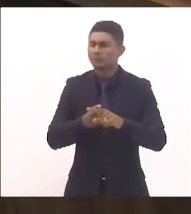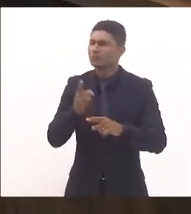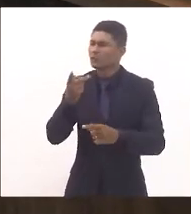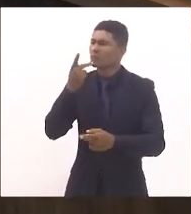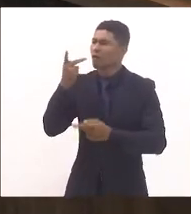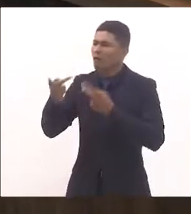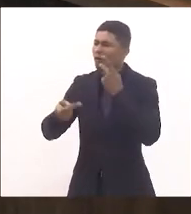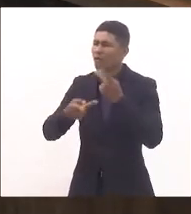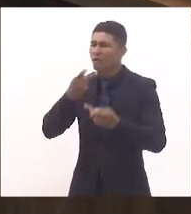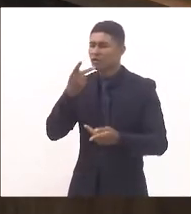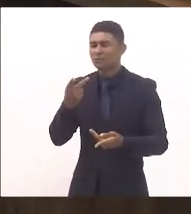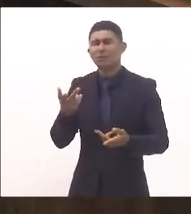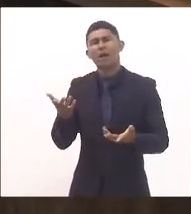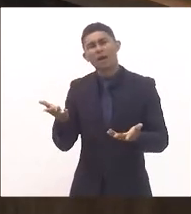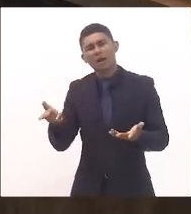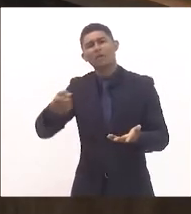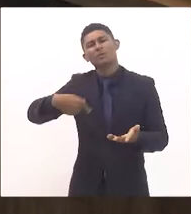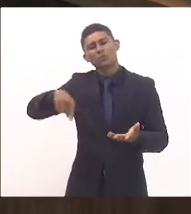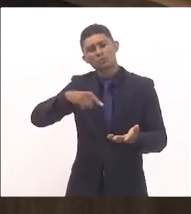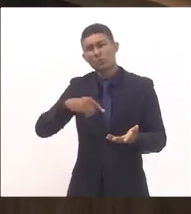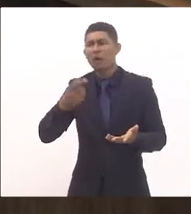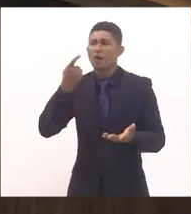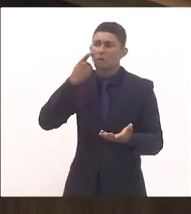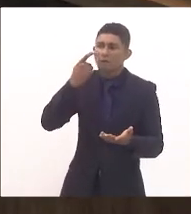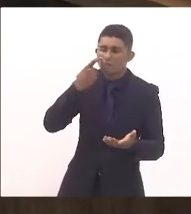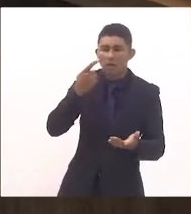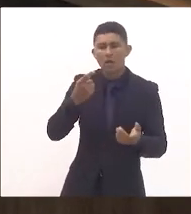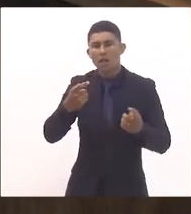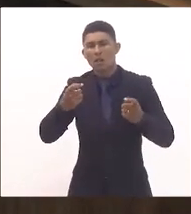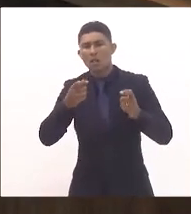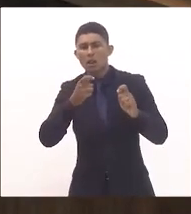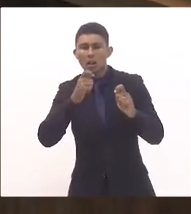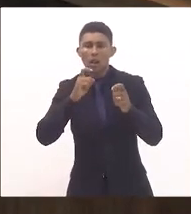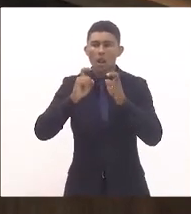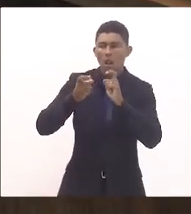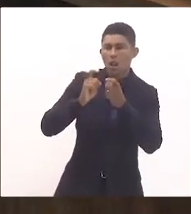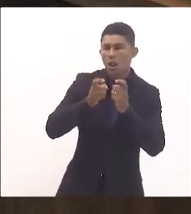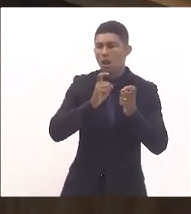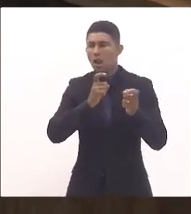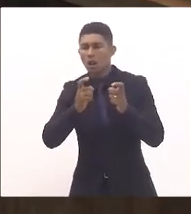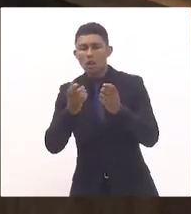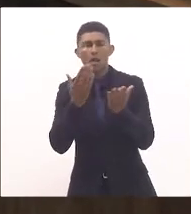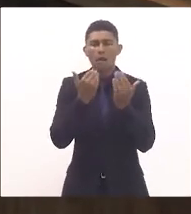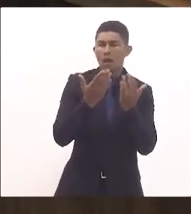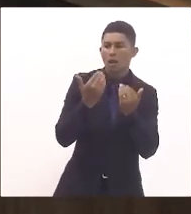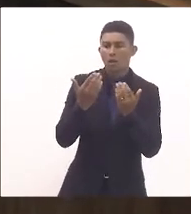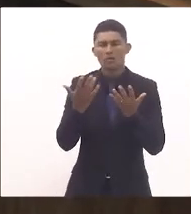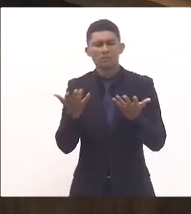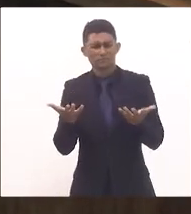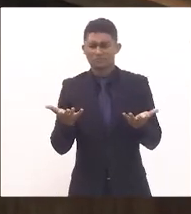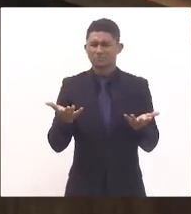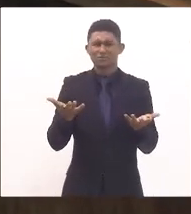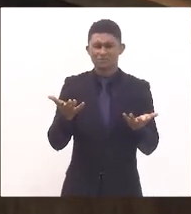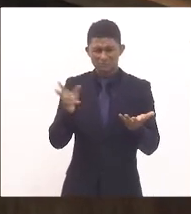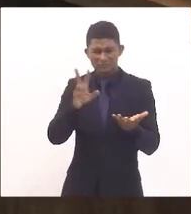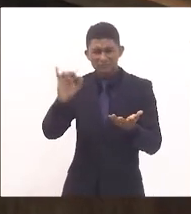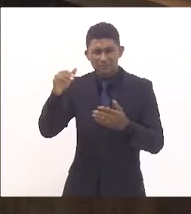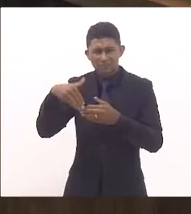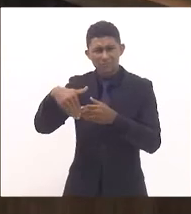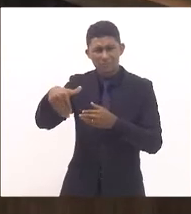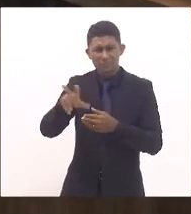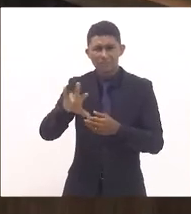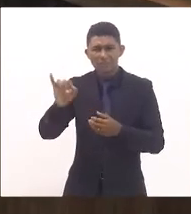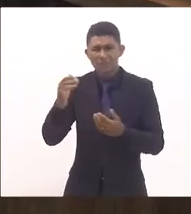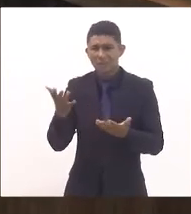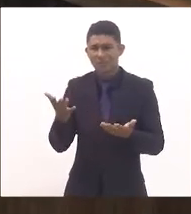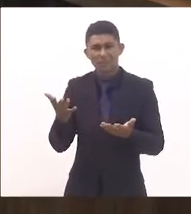de que vamos abrir um canal de negociação, de diálogo e debate. Esse canal de negociação, diálogo e debate